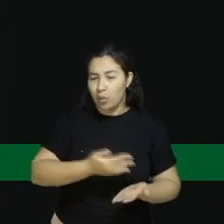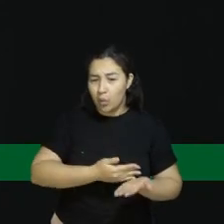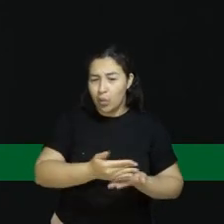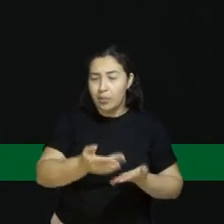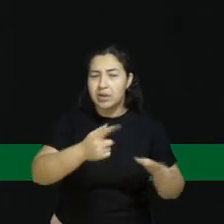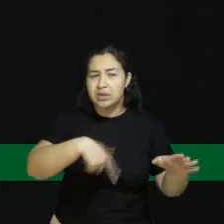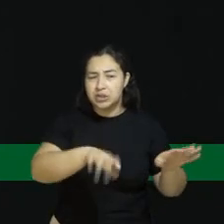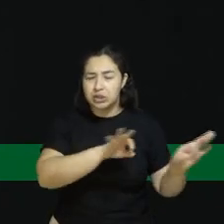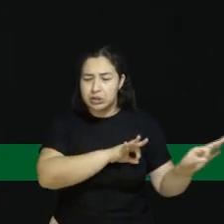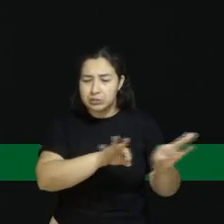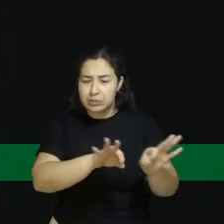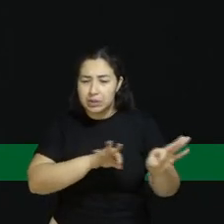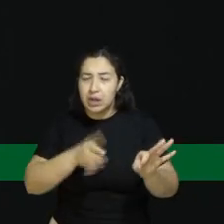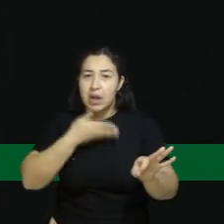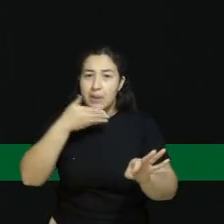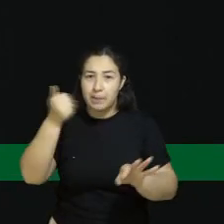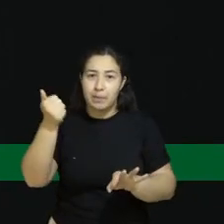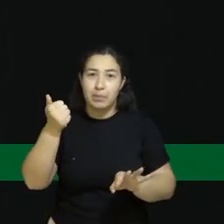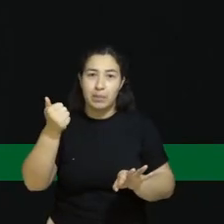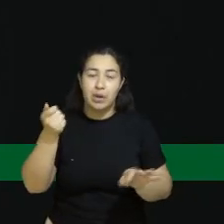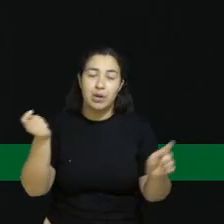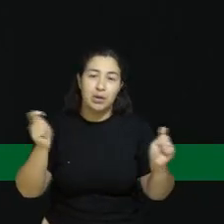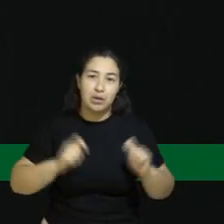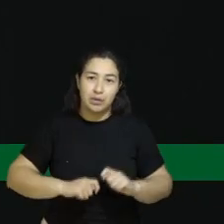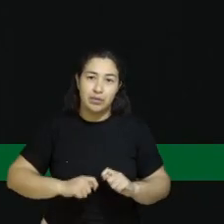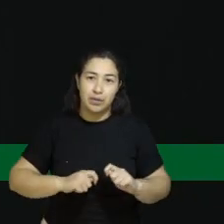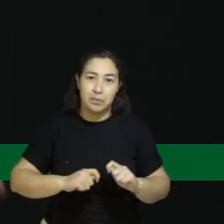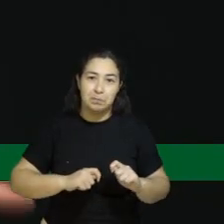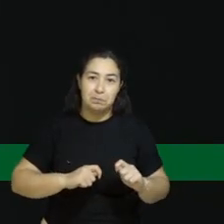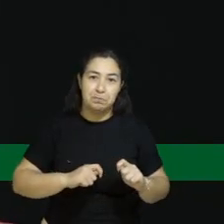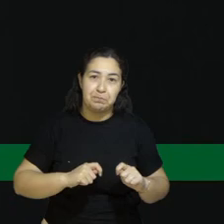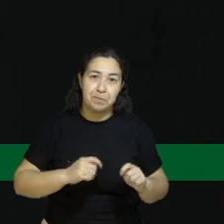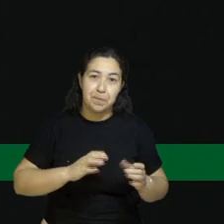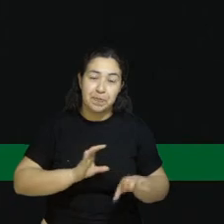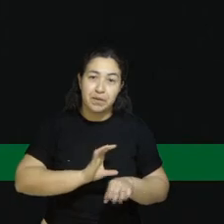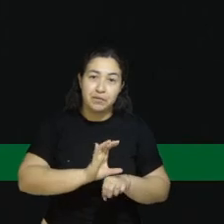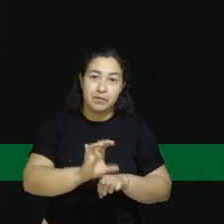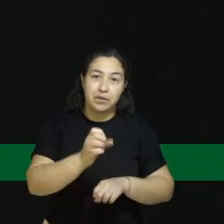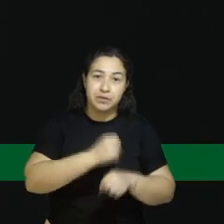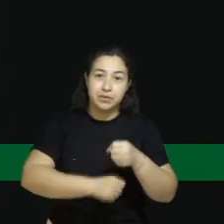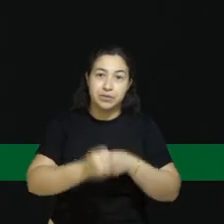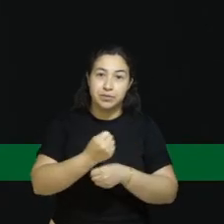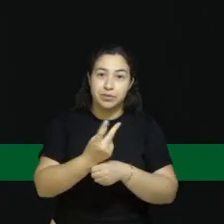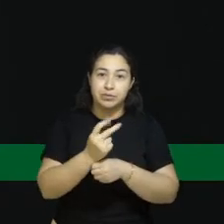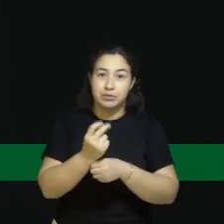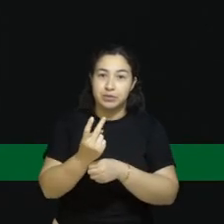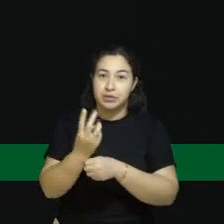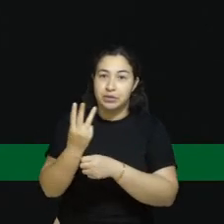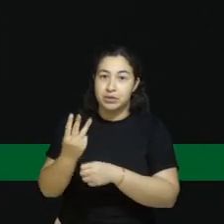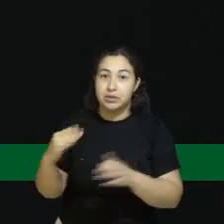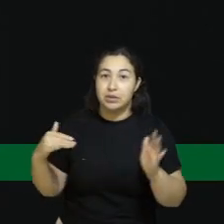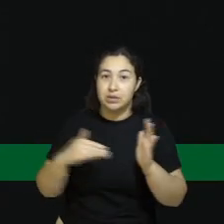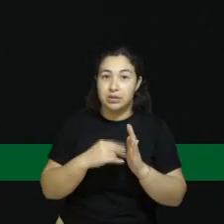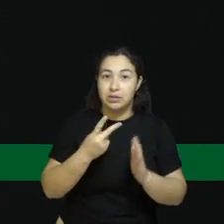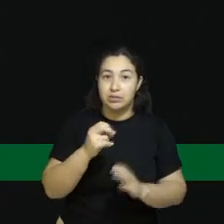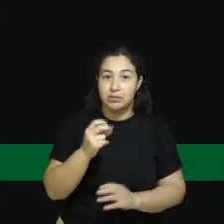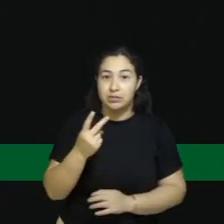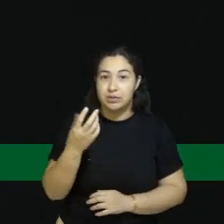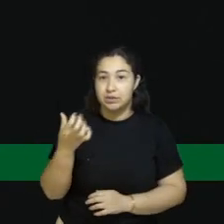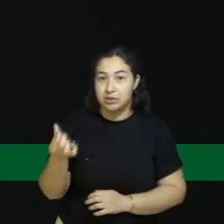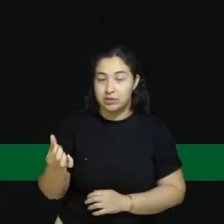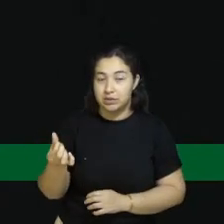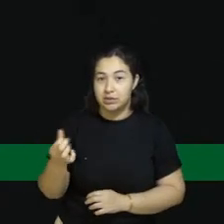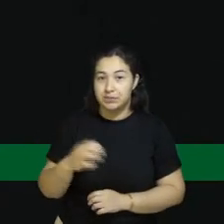energia em Santa Catarina. Aí nasceu os 4,5 bilhões de investimento em 2023 até 2026, que está pautado em